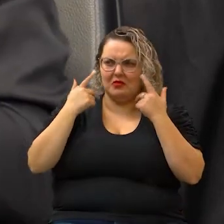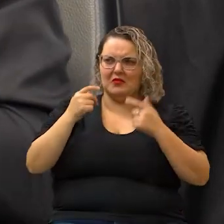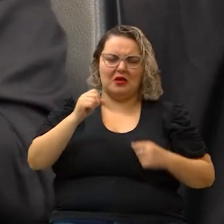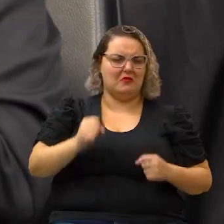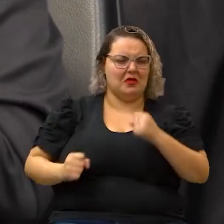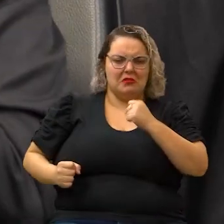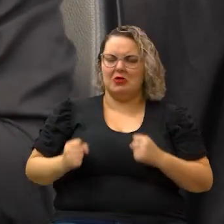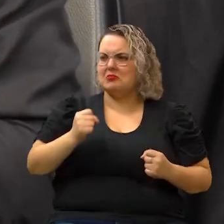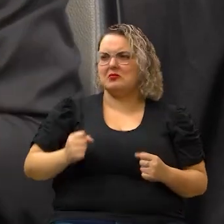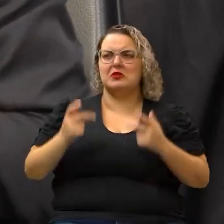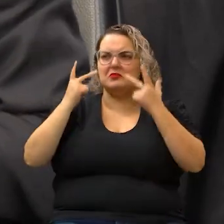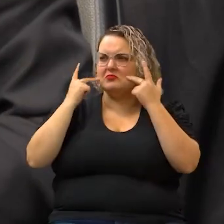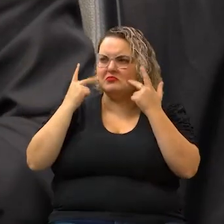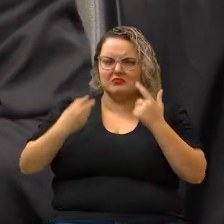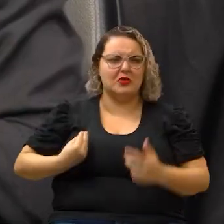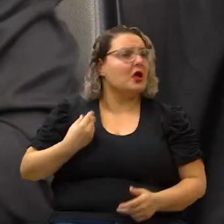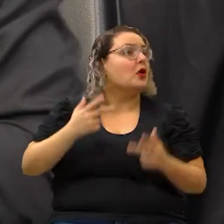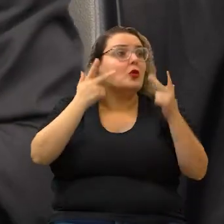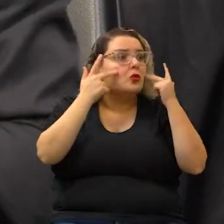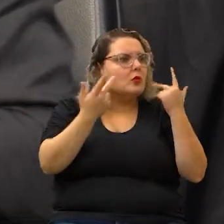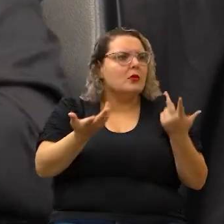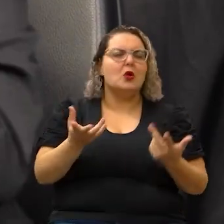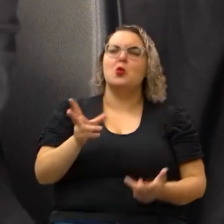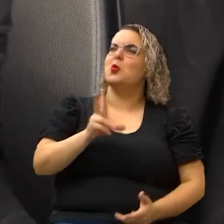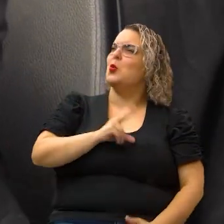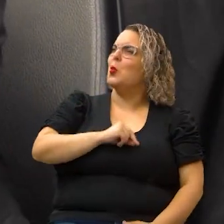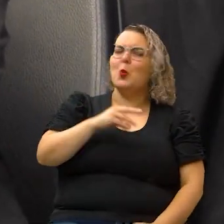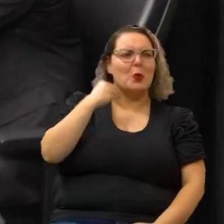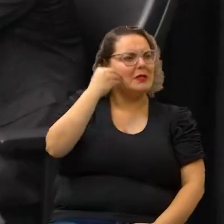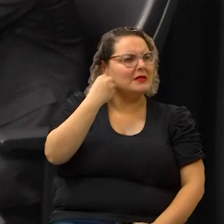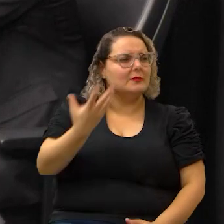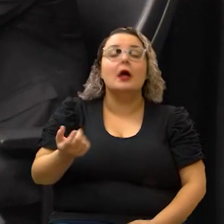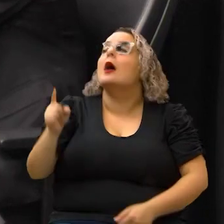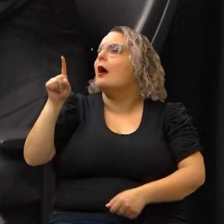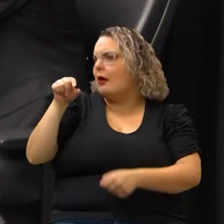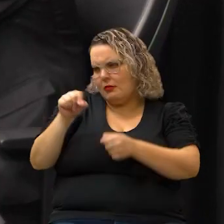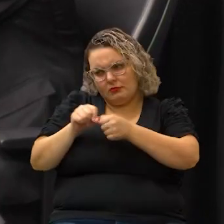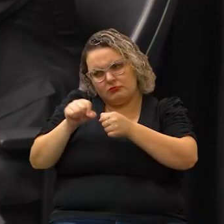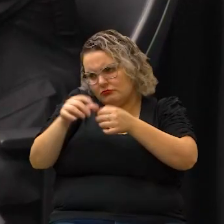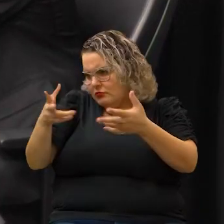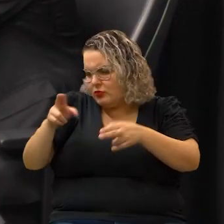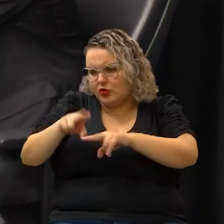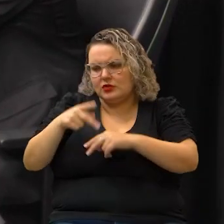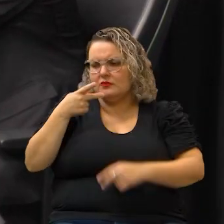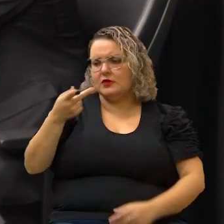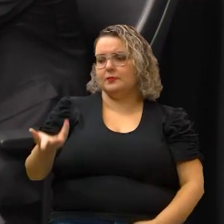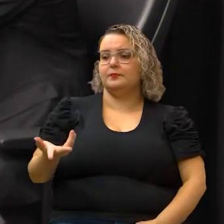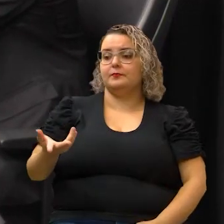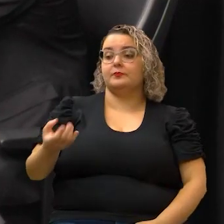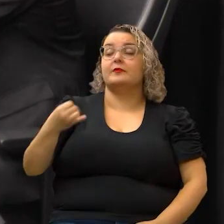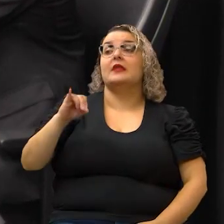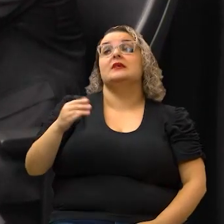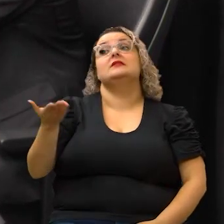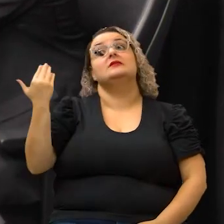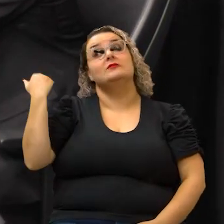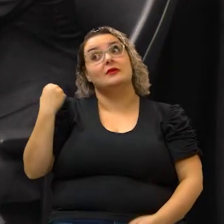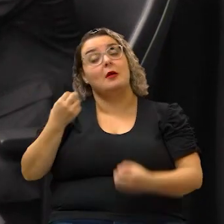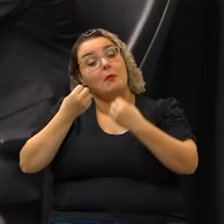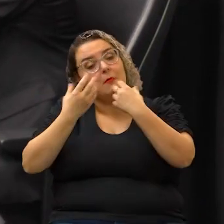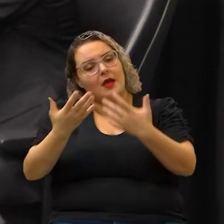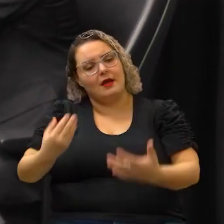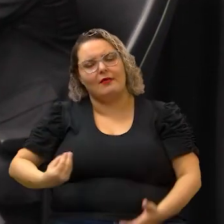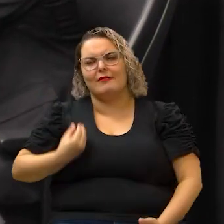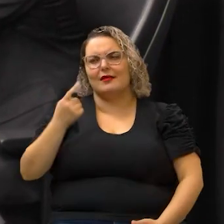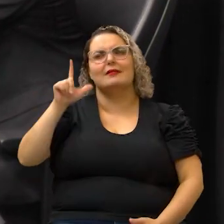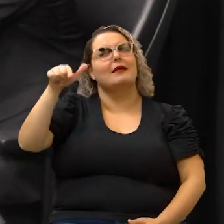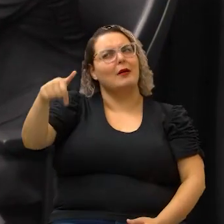tudo normal. Não vida tem normal absolutamente hoje. Nenhum tipo. Mas que experiência. Então é um milagre, por isso que se eu já era bem